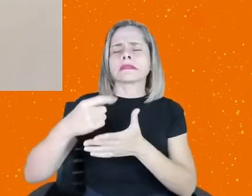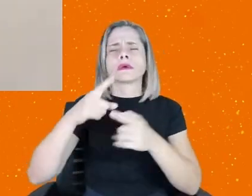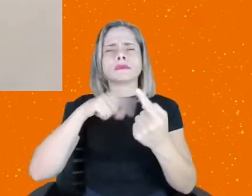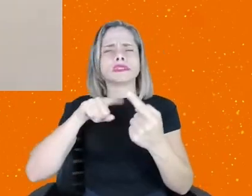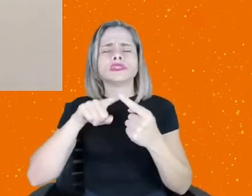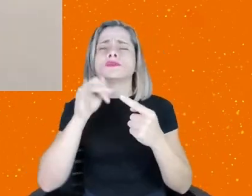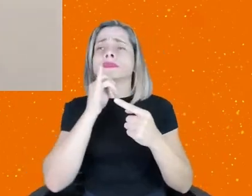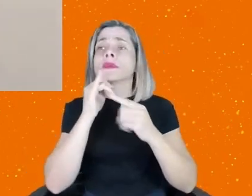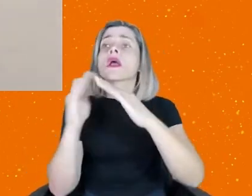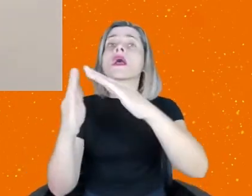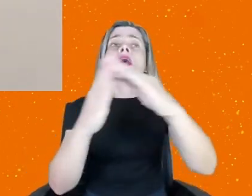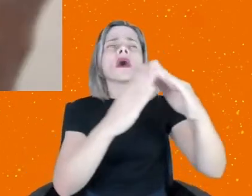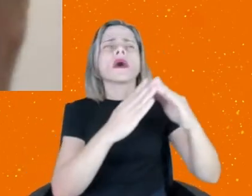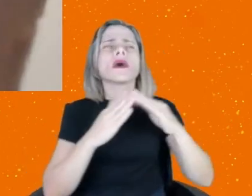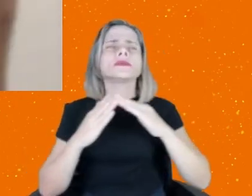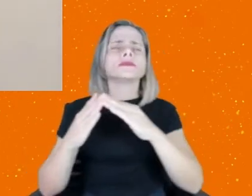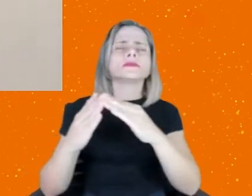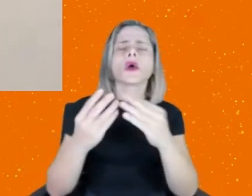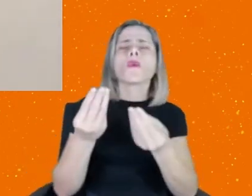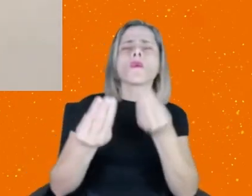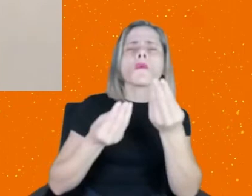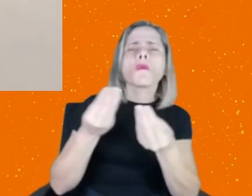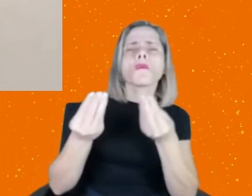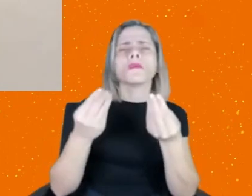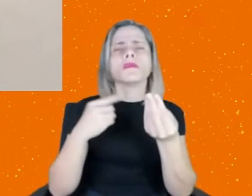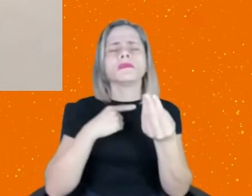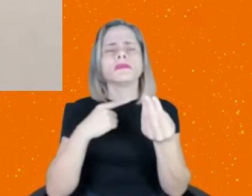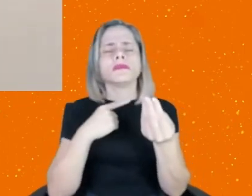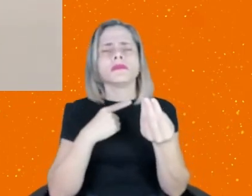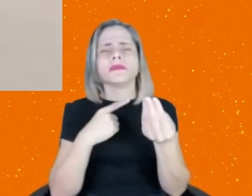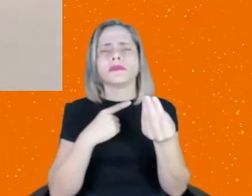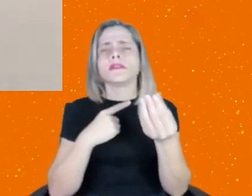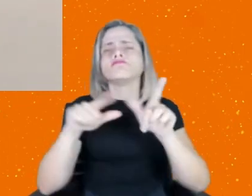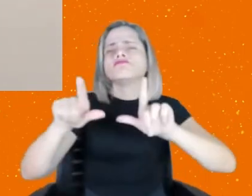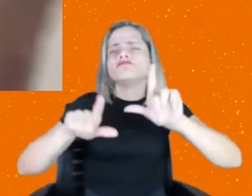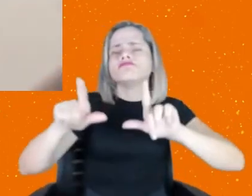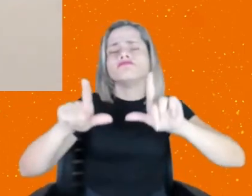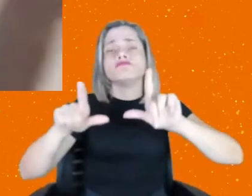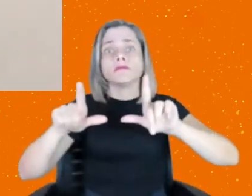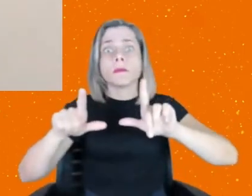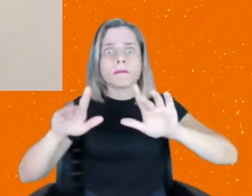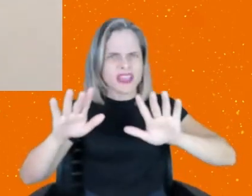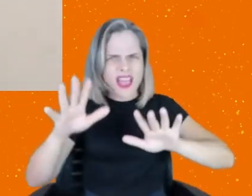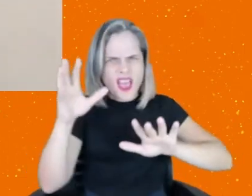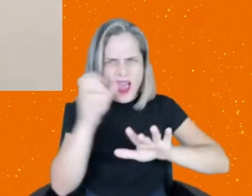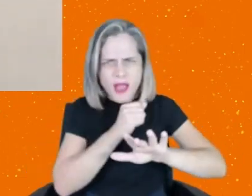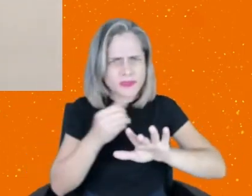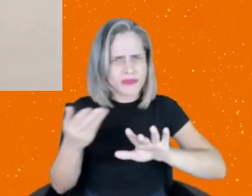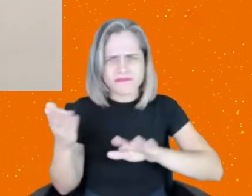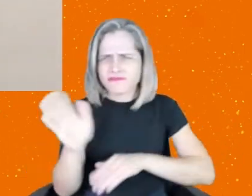mas não é algo é o que leva um ano né a gente tem essa informação tem o relatório a gente acabou de divulgar